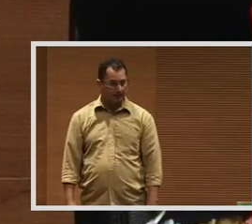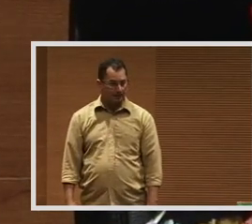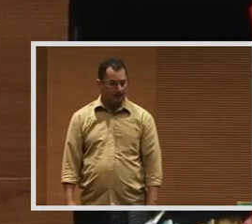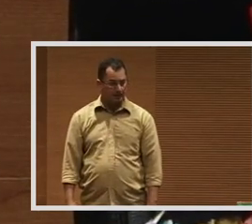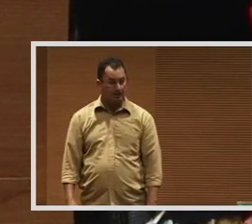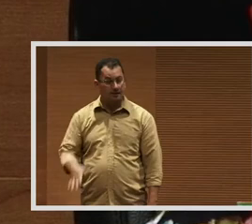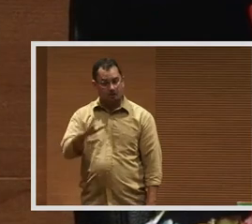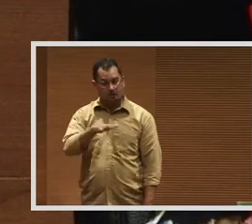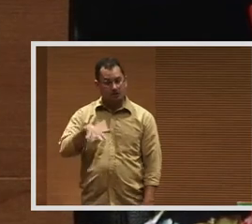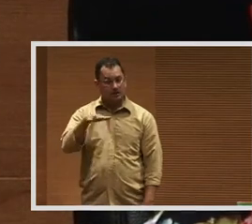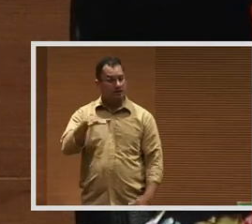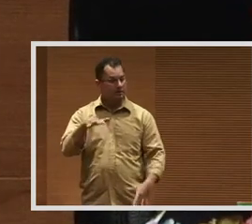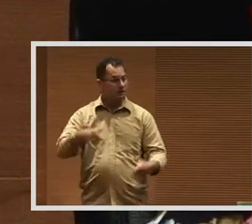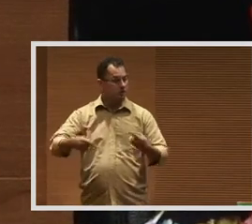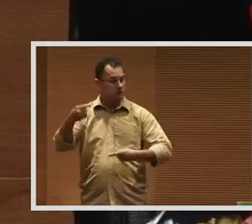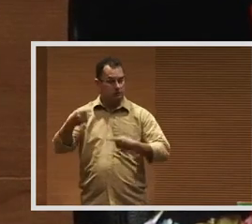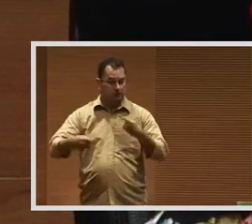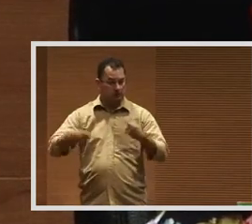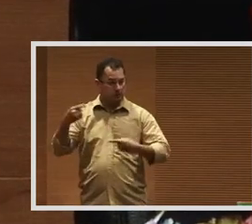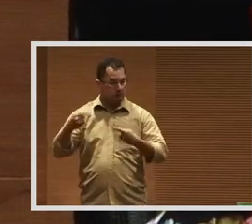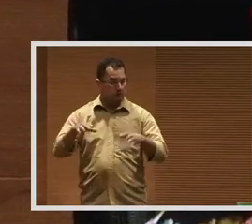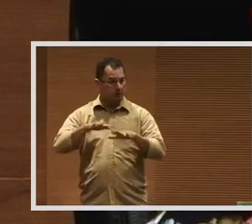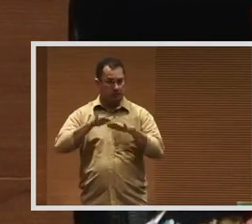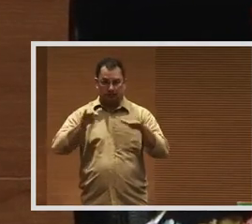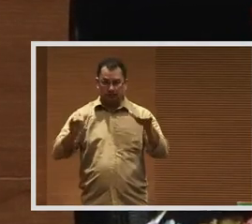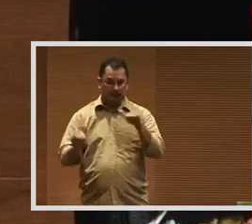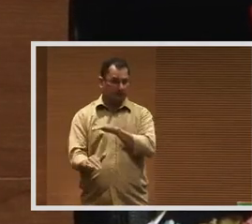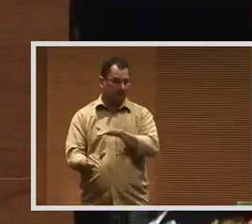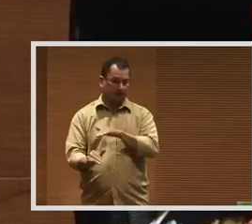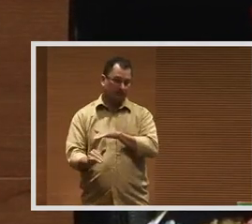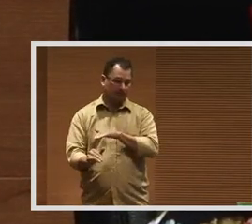é um espaço de uma disputa absolutamente desigual.